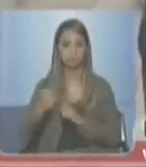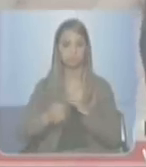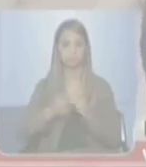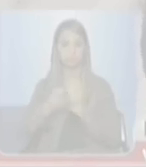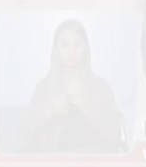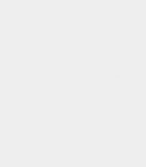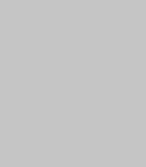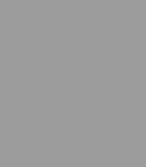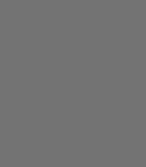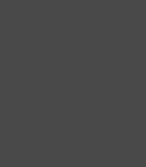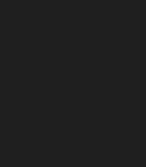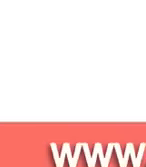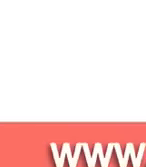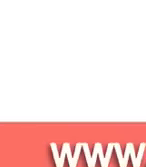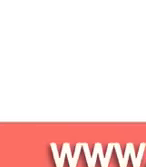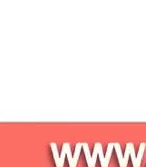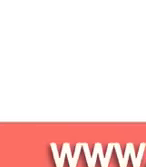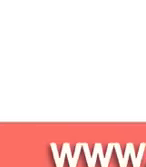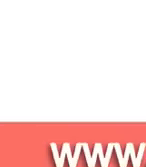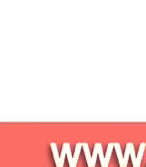franqueados Muito obrigado